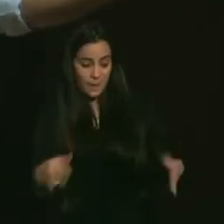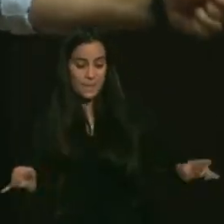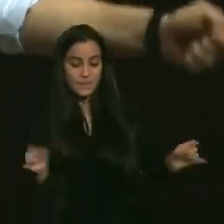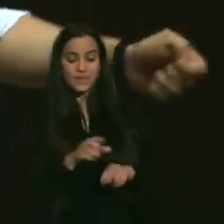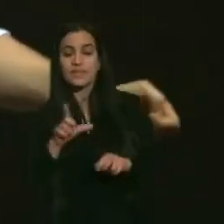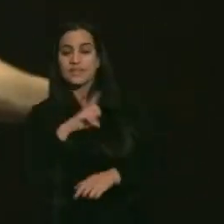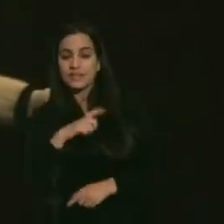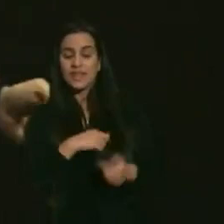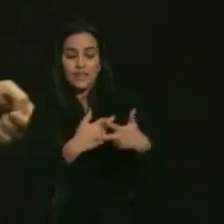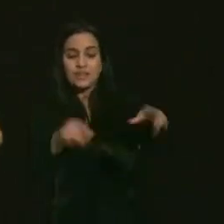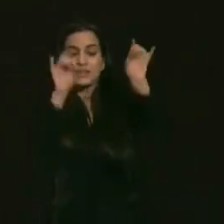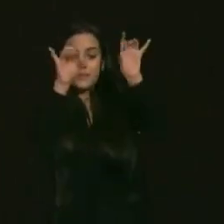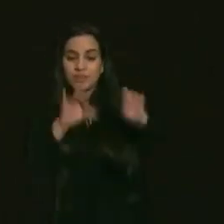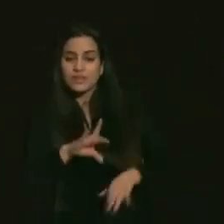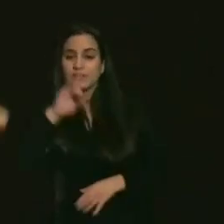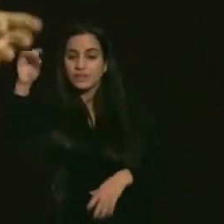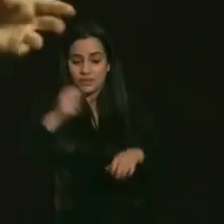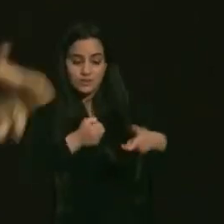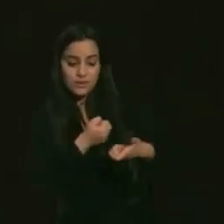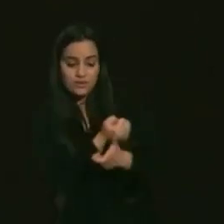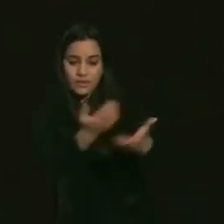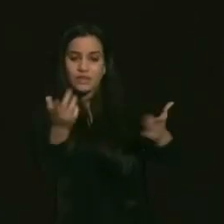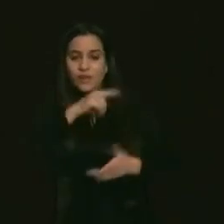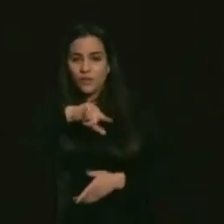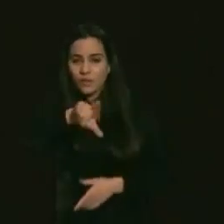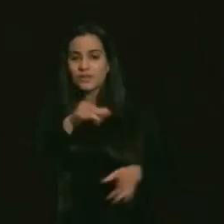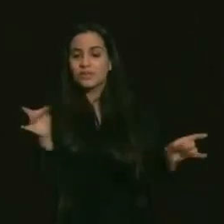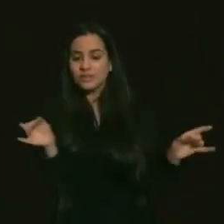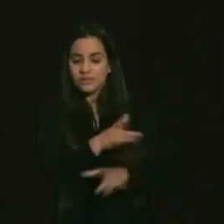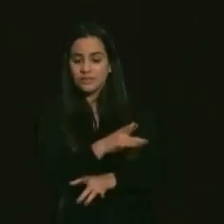existe um banquete. Está preparado?